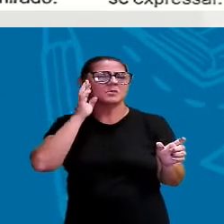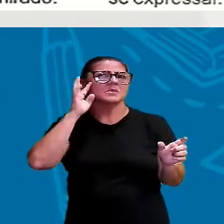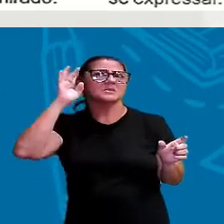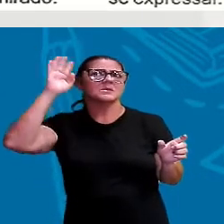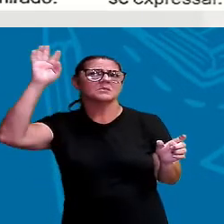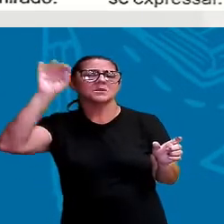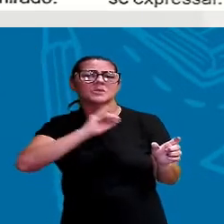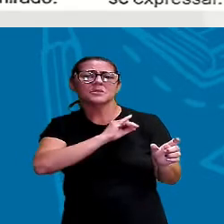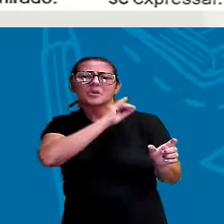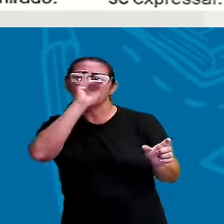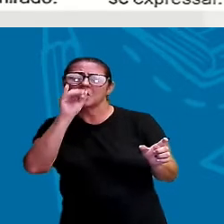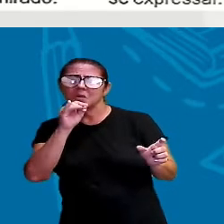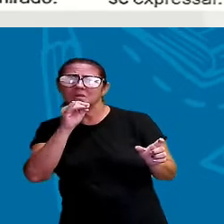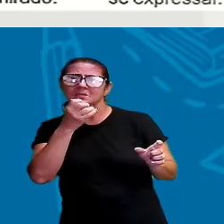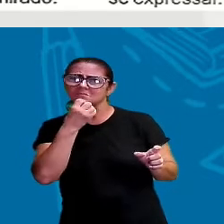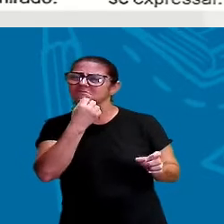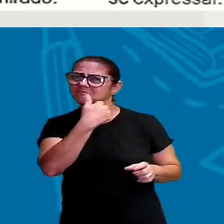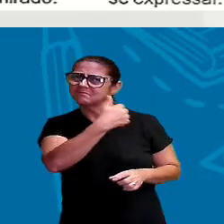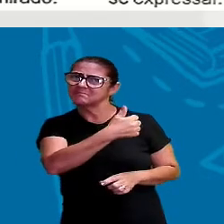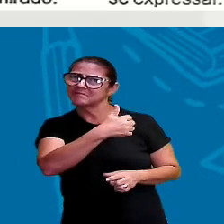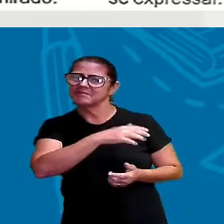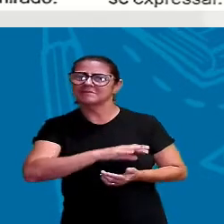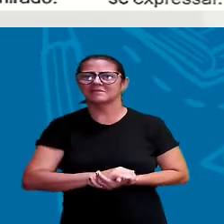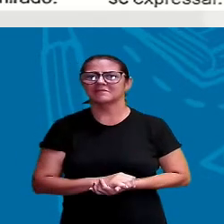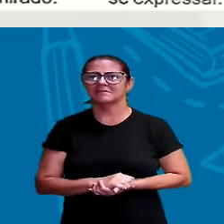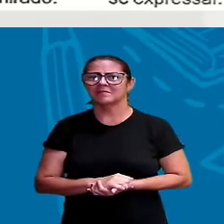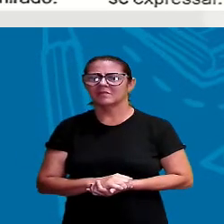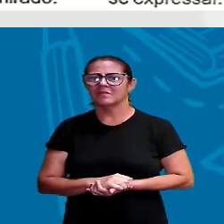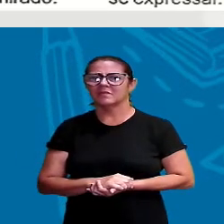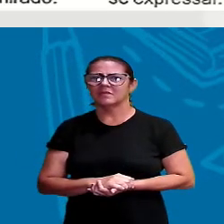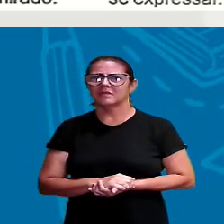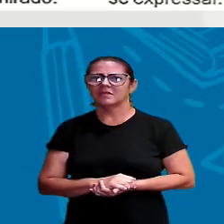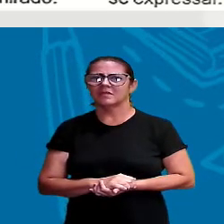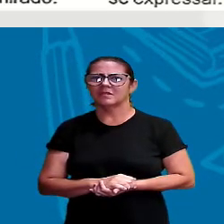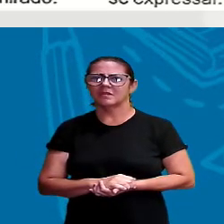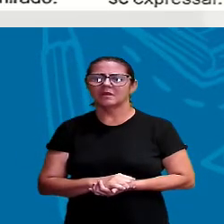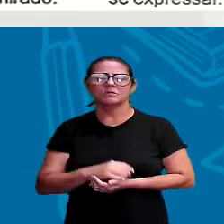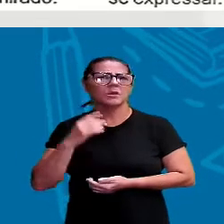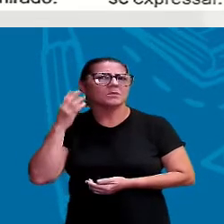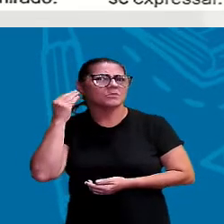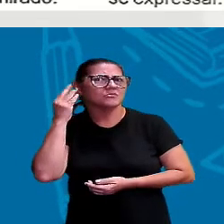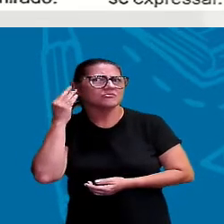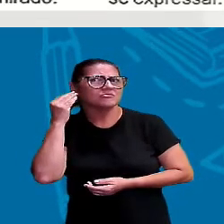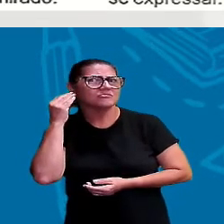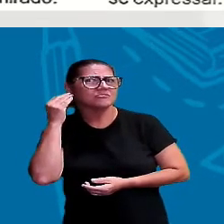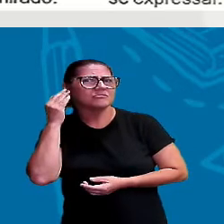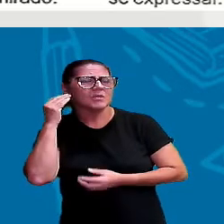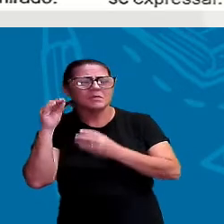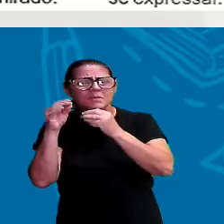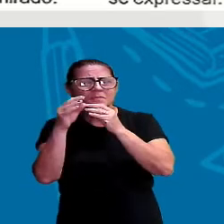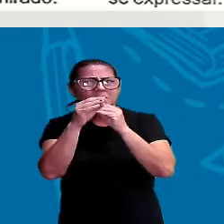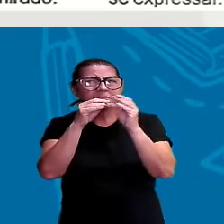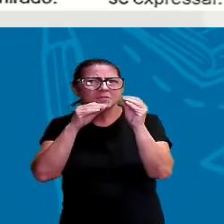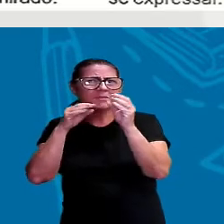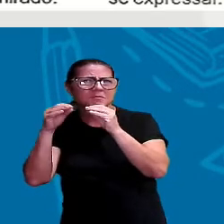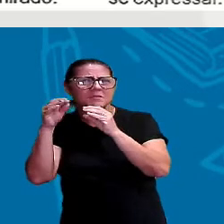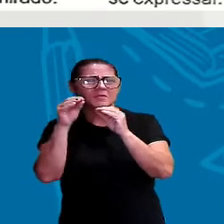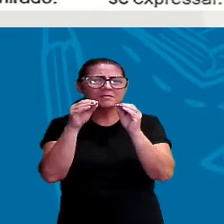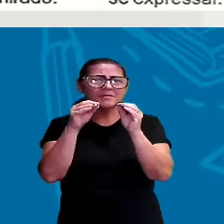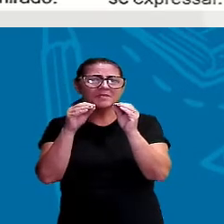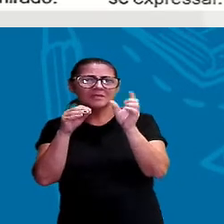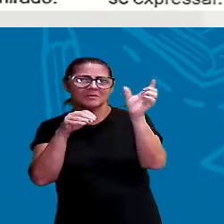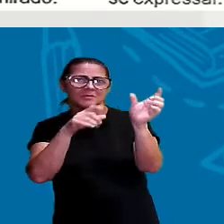seja, oi, como você está? Temos também, ó, o cochicho do personagem, e aí a gente tem dentro, where are